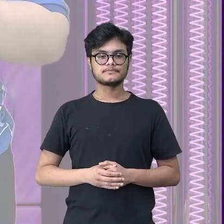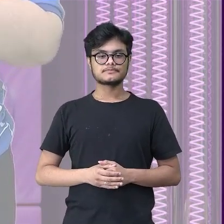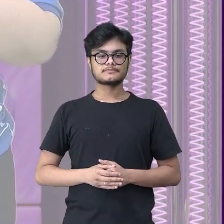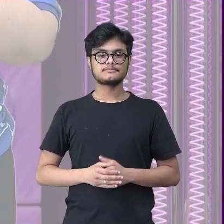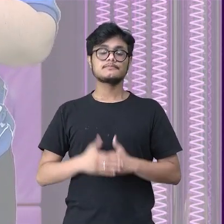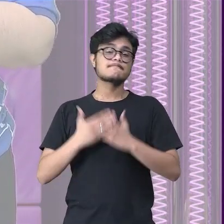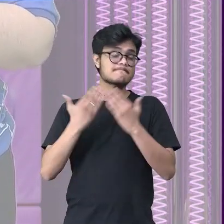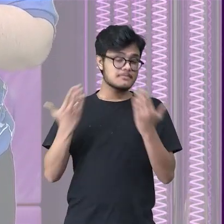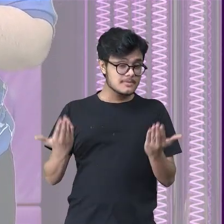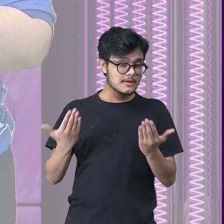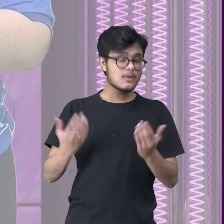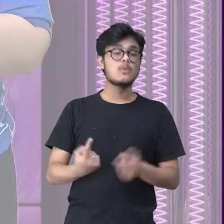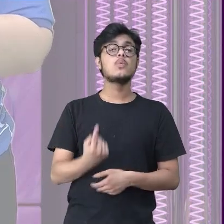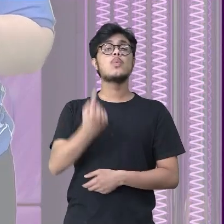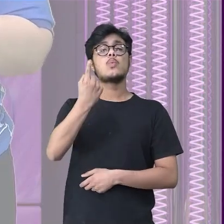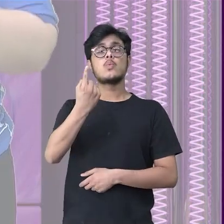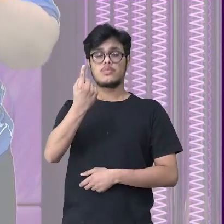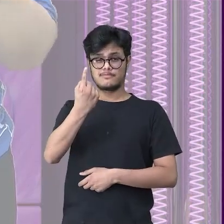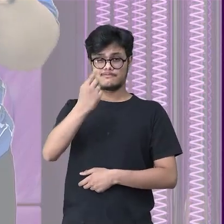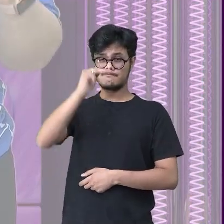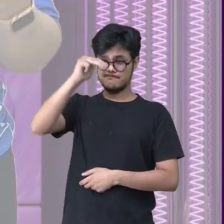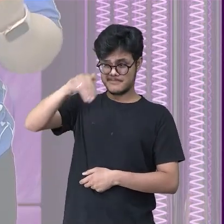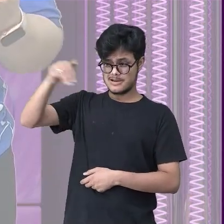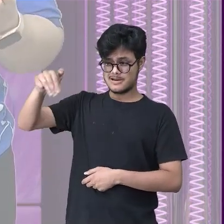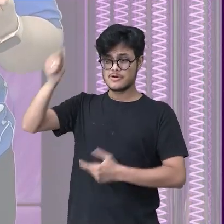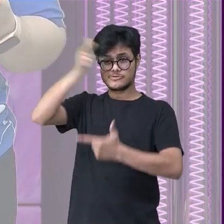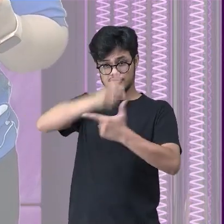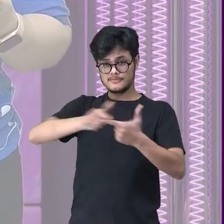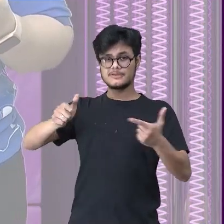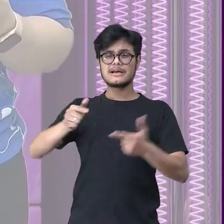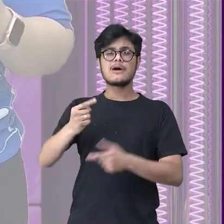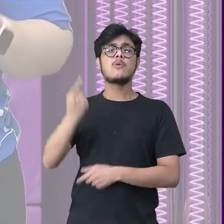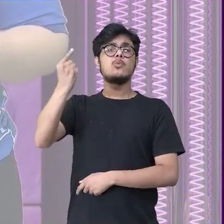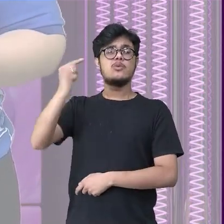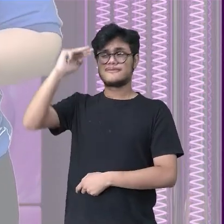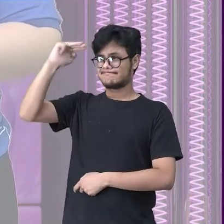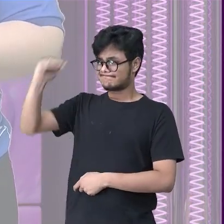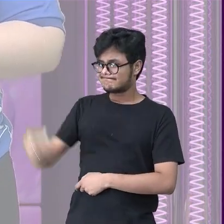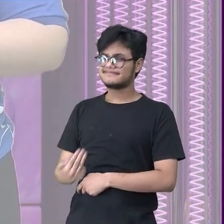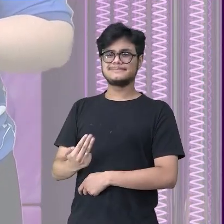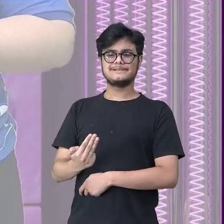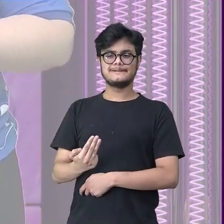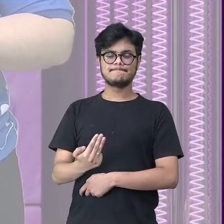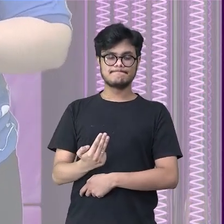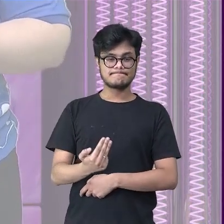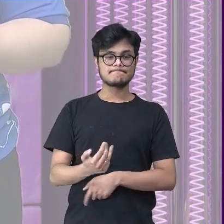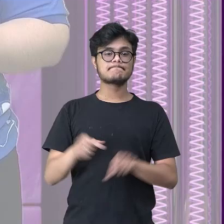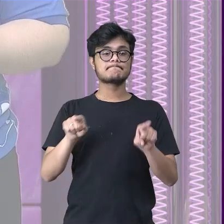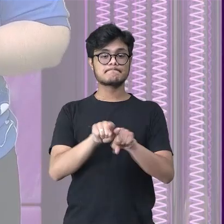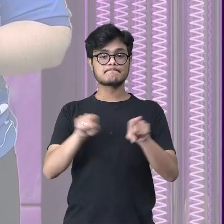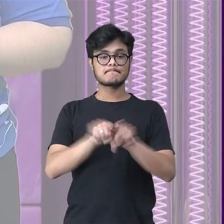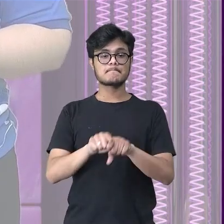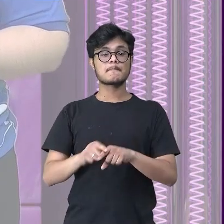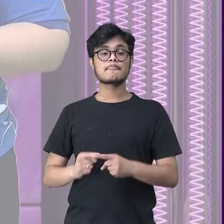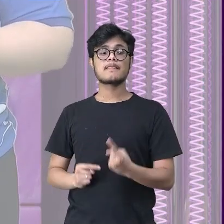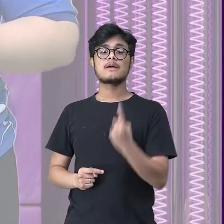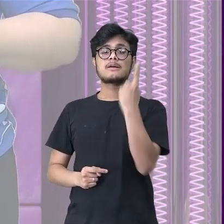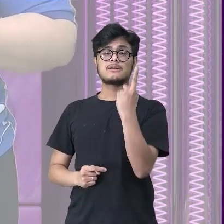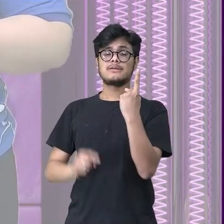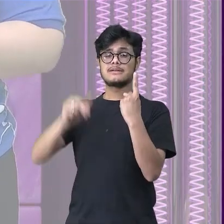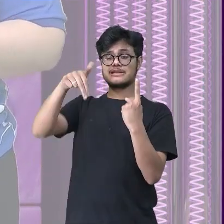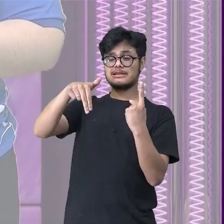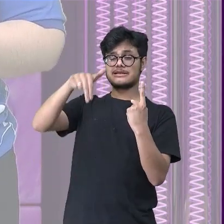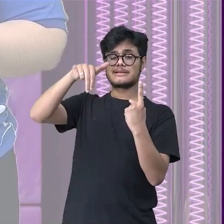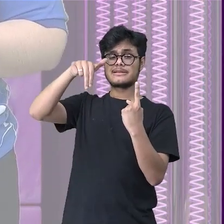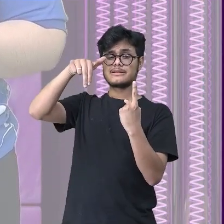1 milímetro desse dividido em 1 milhão de partes iguais é igual aí a 1